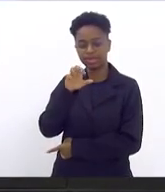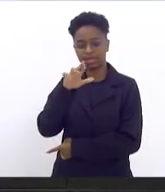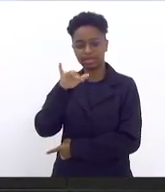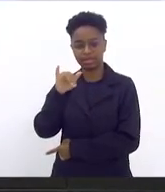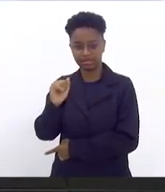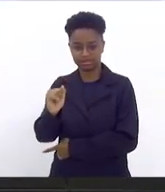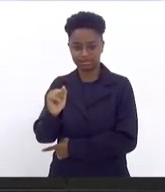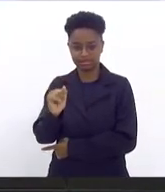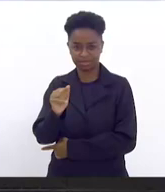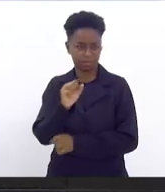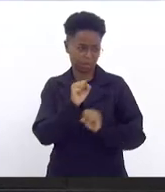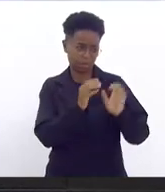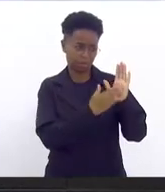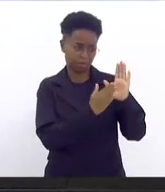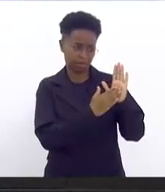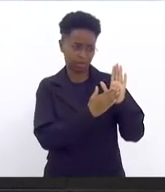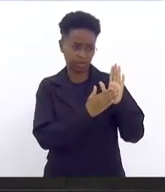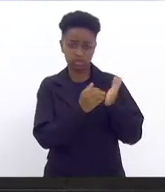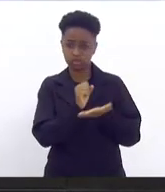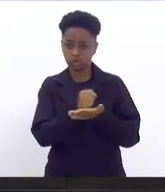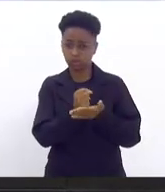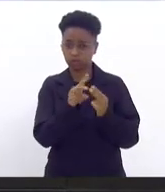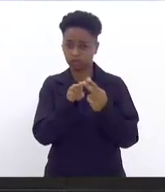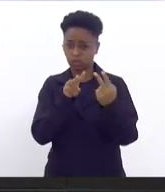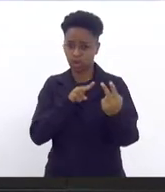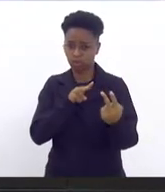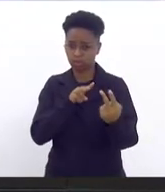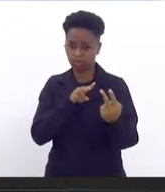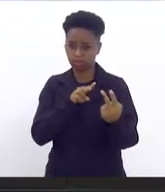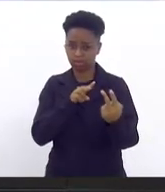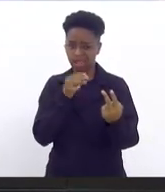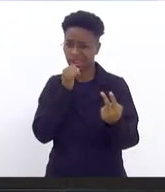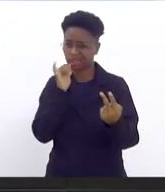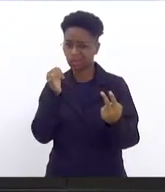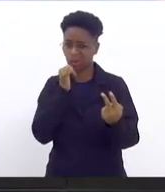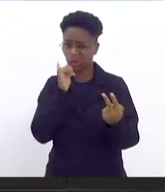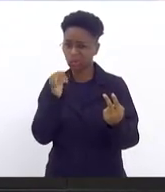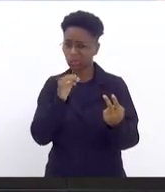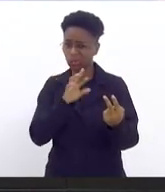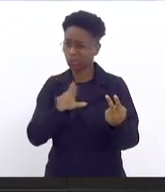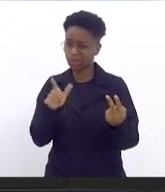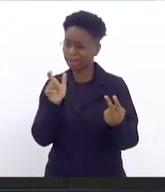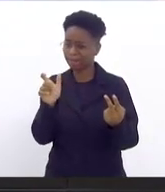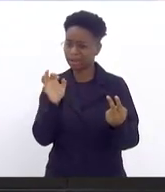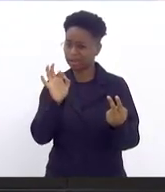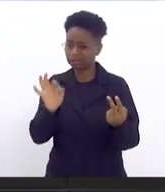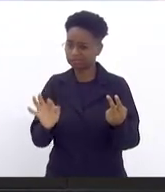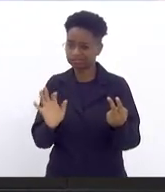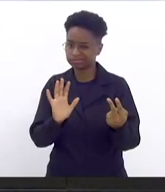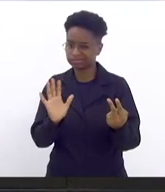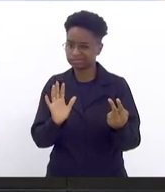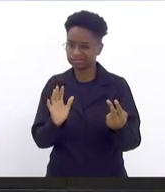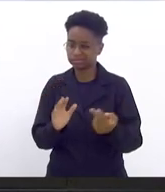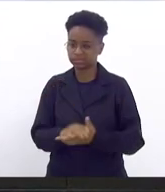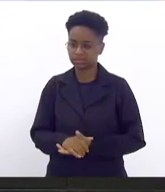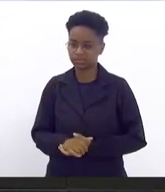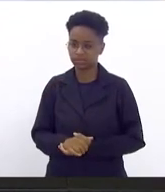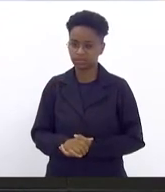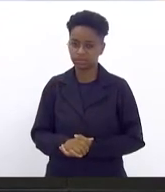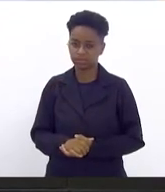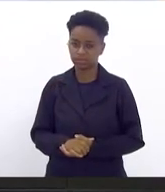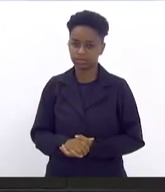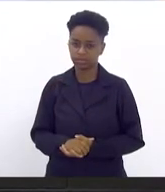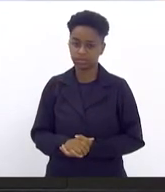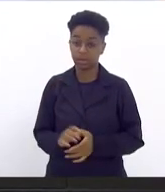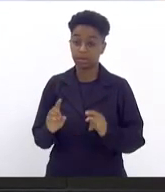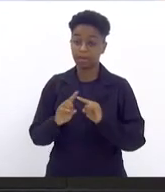Luderia. Posso propor um? Jogos virtuais. Jogos virtuais. Eletrônico não é um termo muito usual, sim, porque não, ele, alguns são digitais. Jogos virtuais servem. Não,